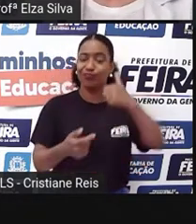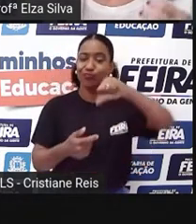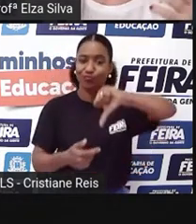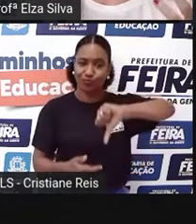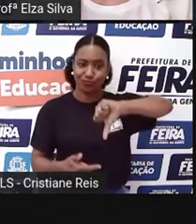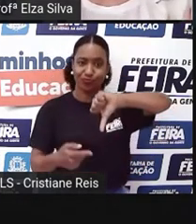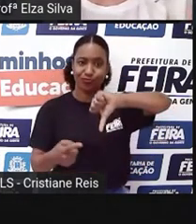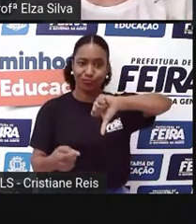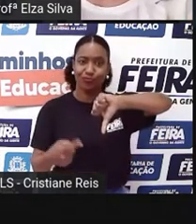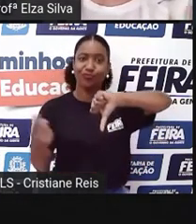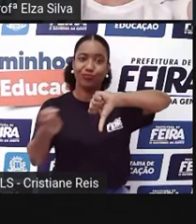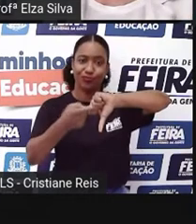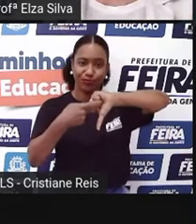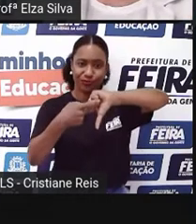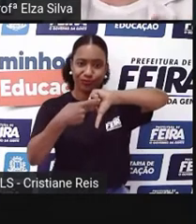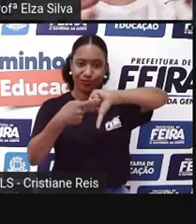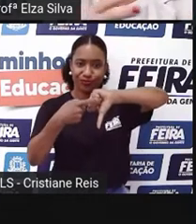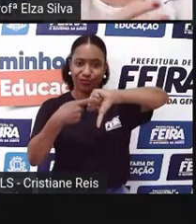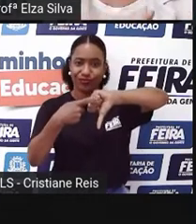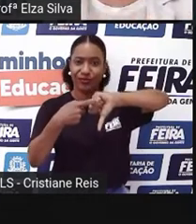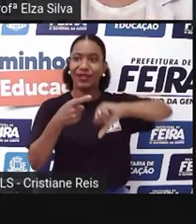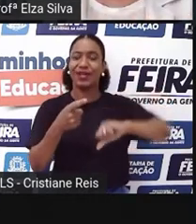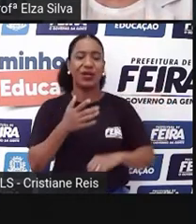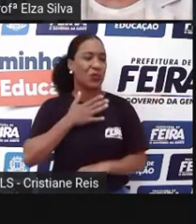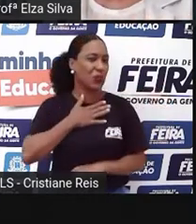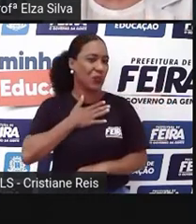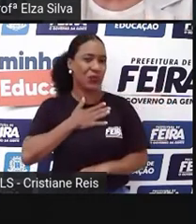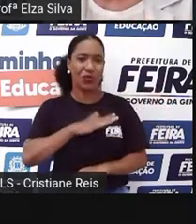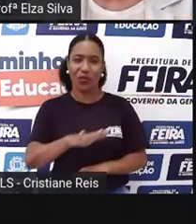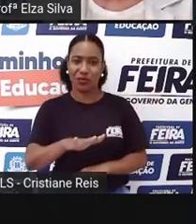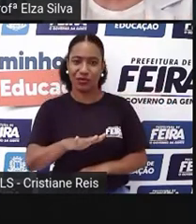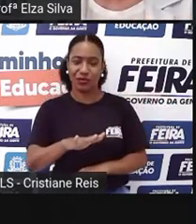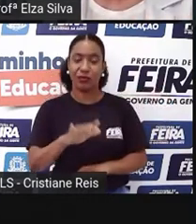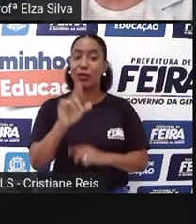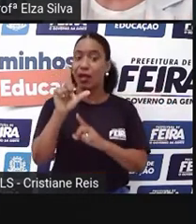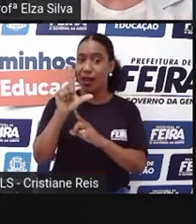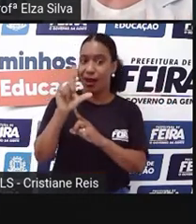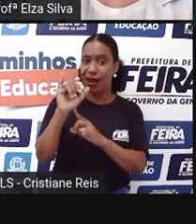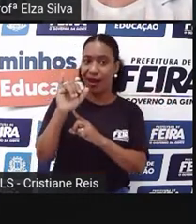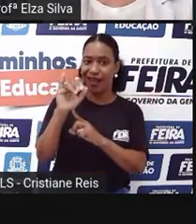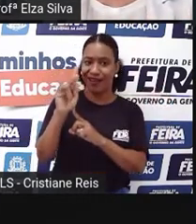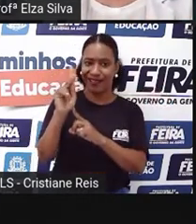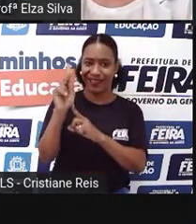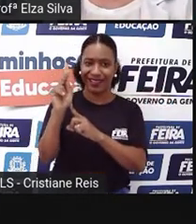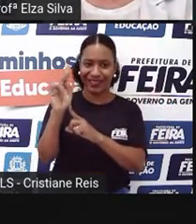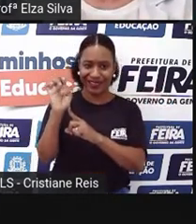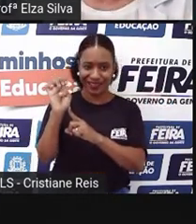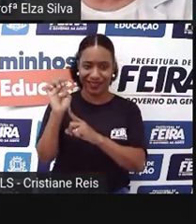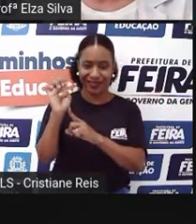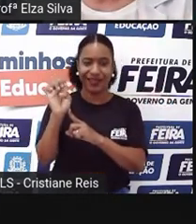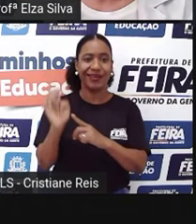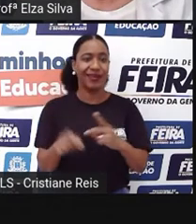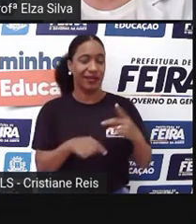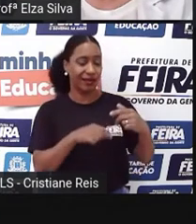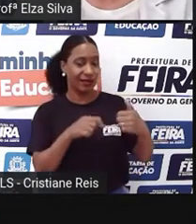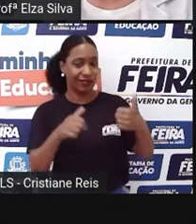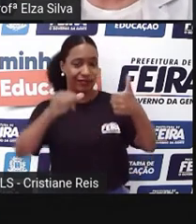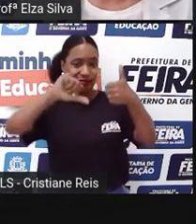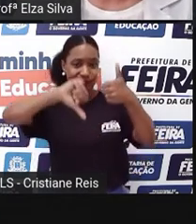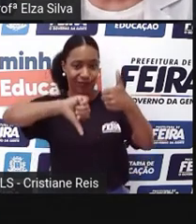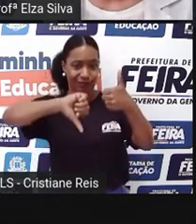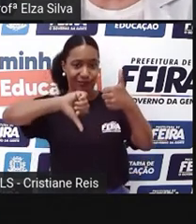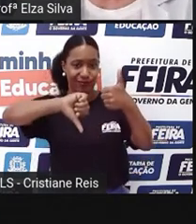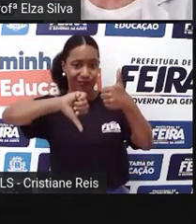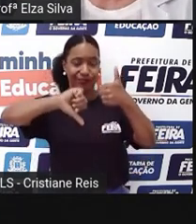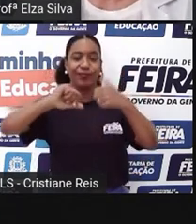Dislike seria, no caso, o oposto de like. Ok? What is your hobby? Qual é o seu